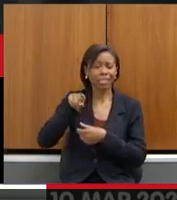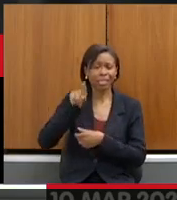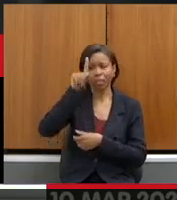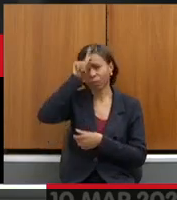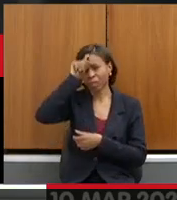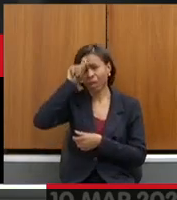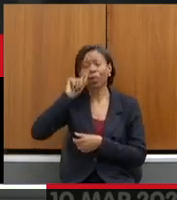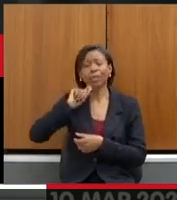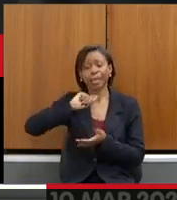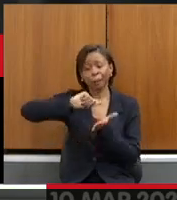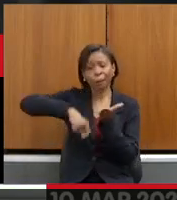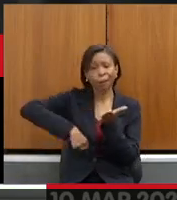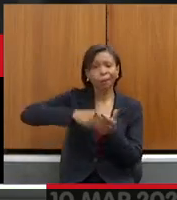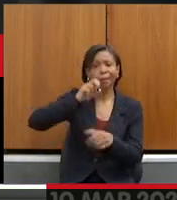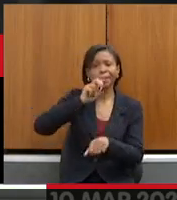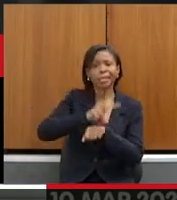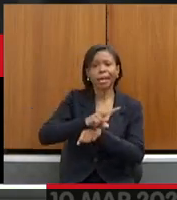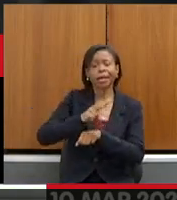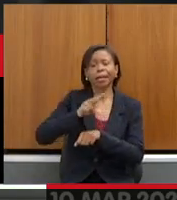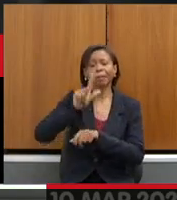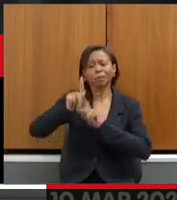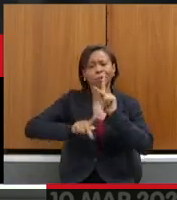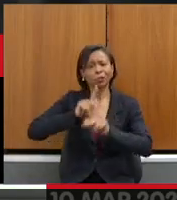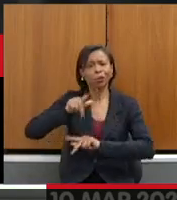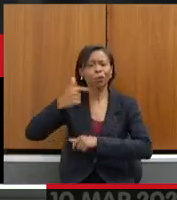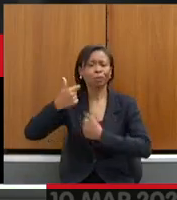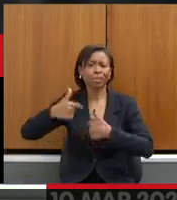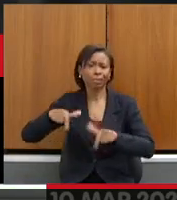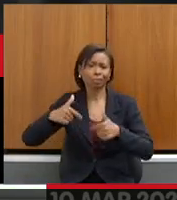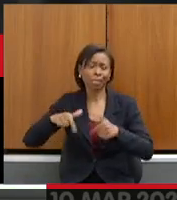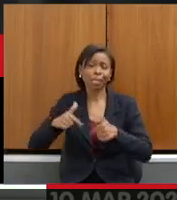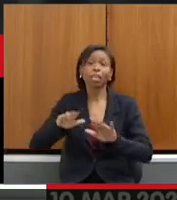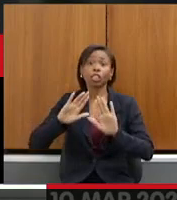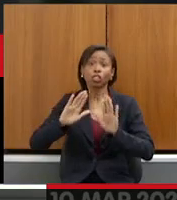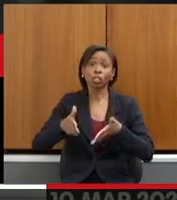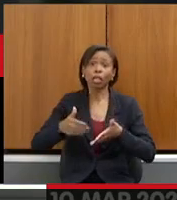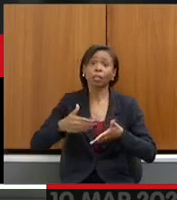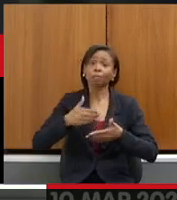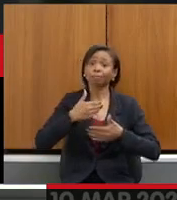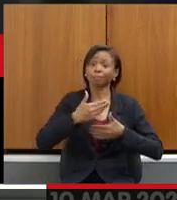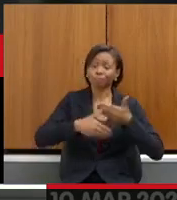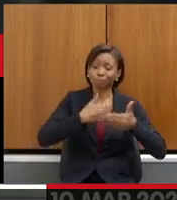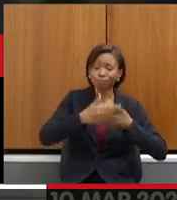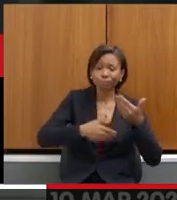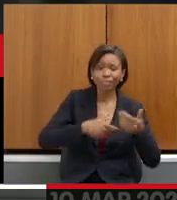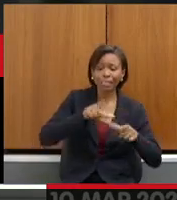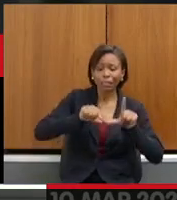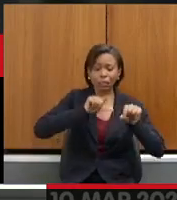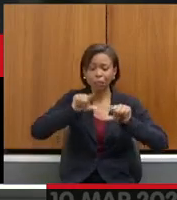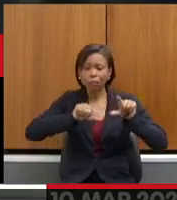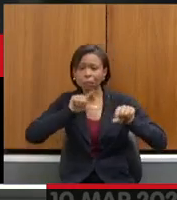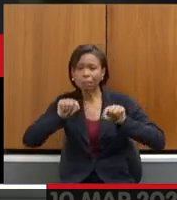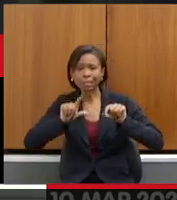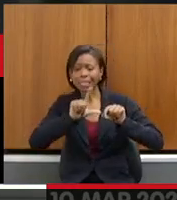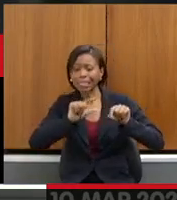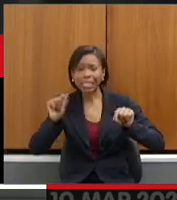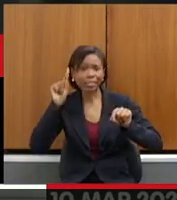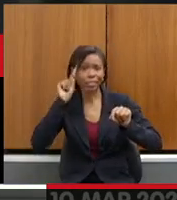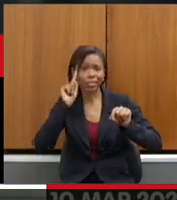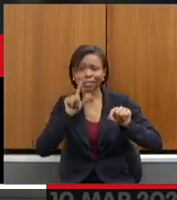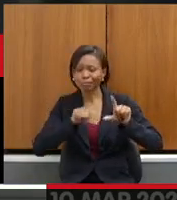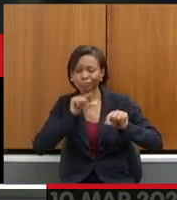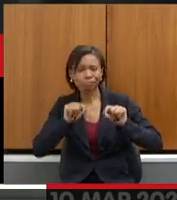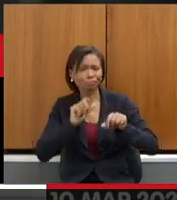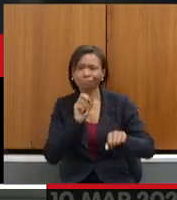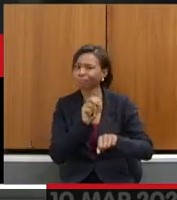nós chegamos a ter processo seletivo por mais de mil Dias abertos sem conseguir contratar então nós entendemos que as alternativas